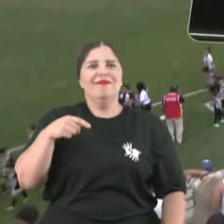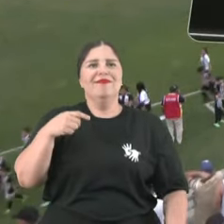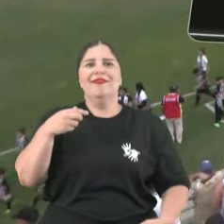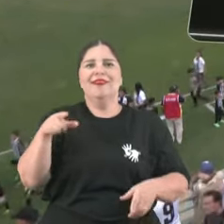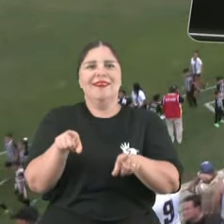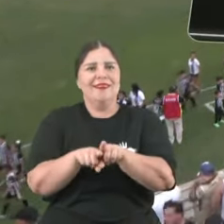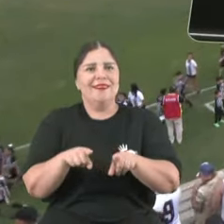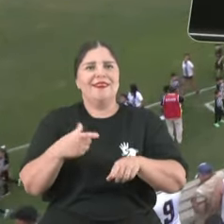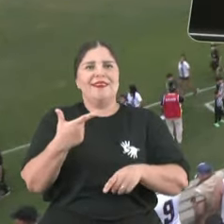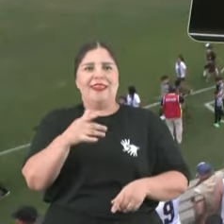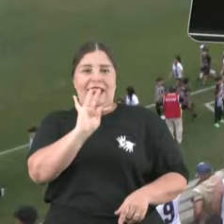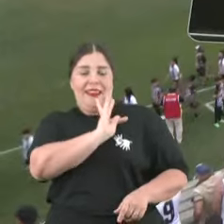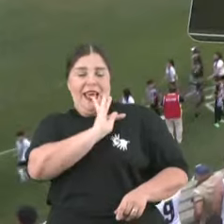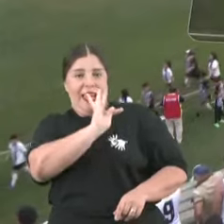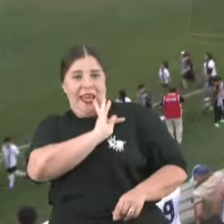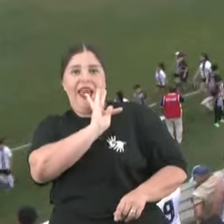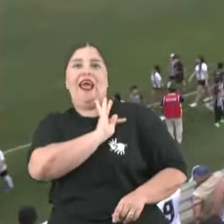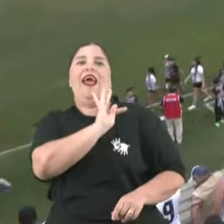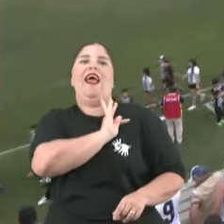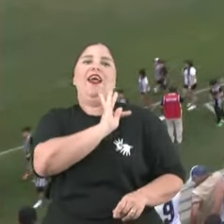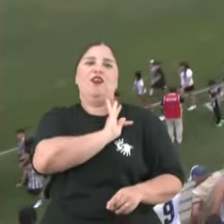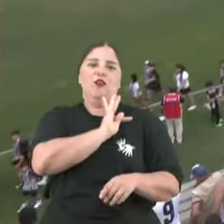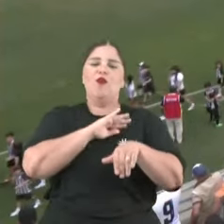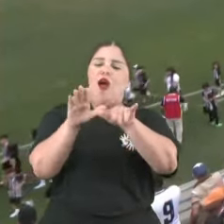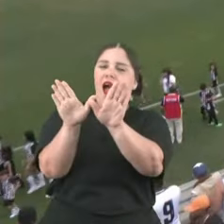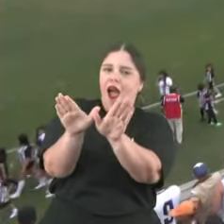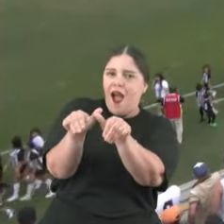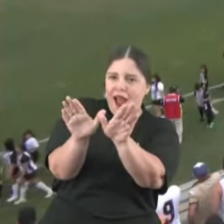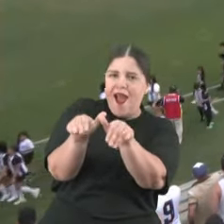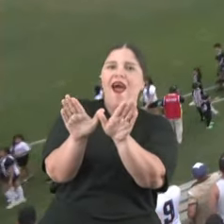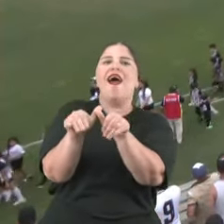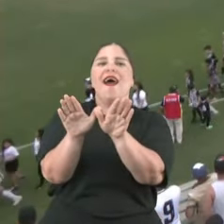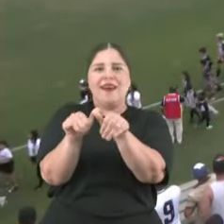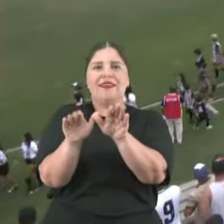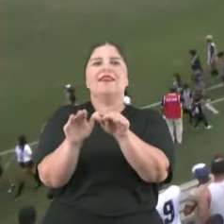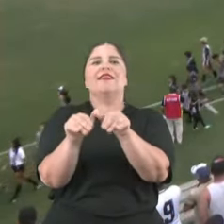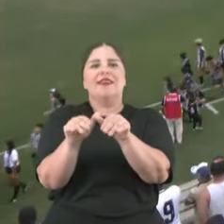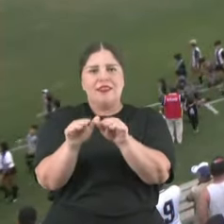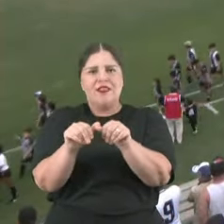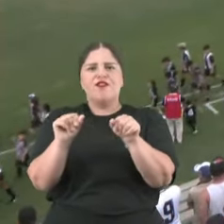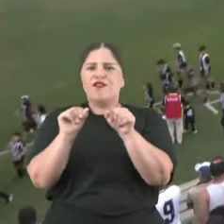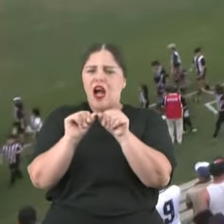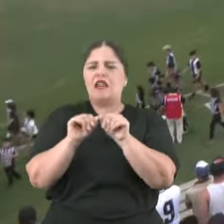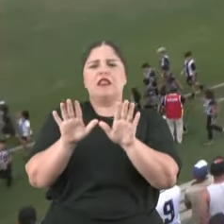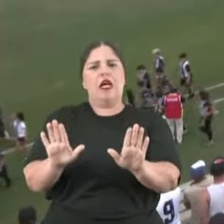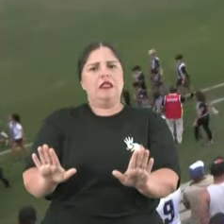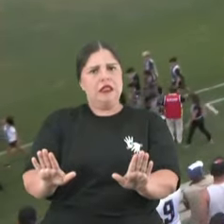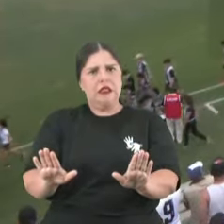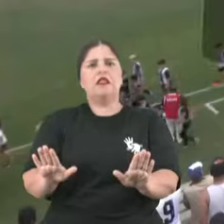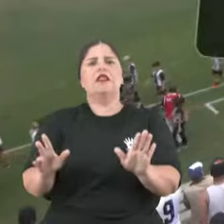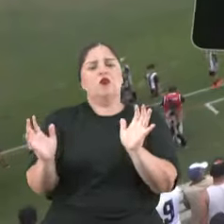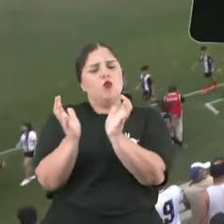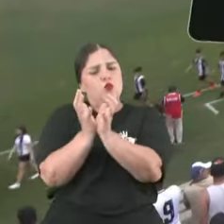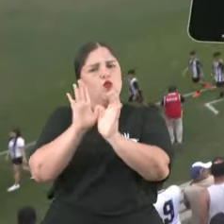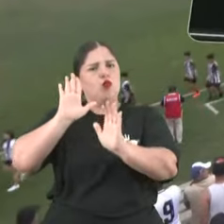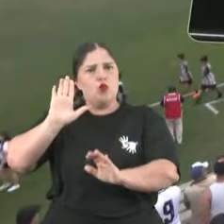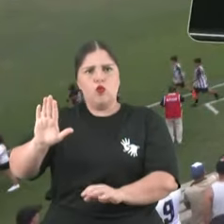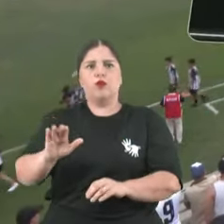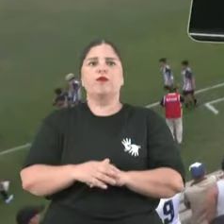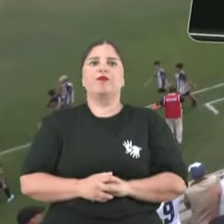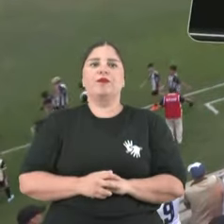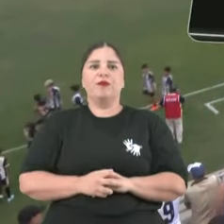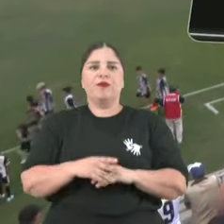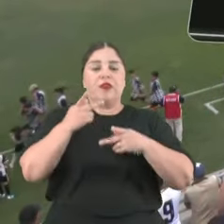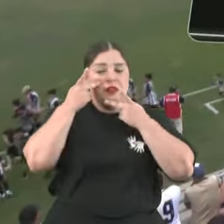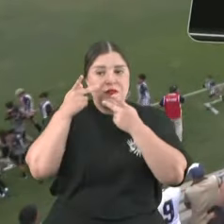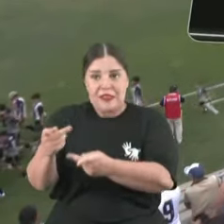o técnico da agremiação esportiva arapiraquense, escalou assim o time da casa. Os visitantes vêm com a seguinte